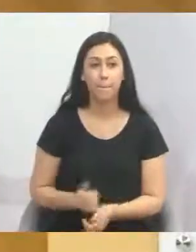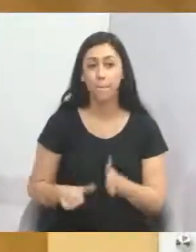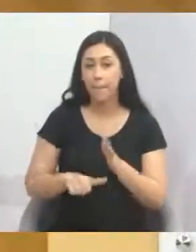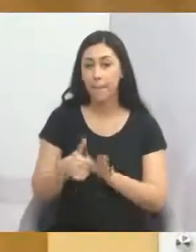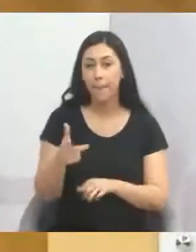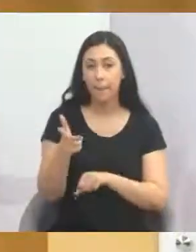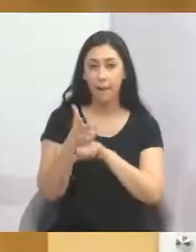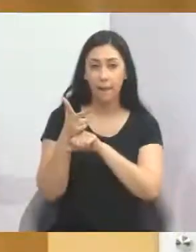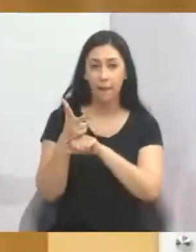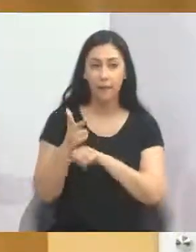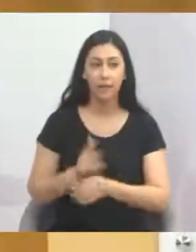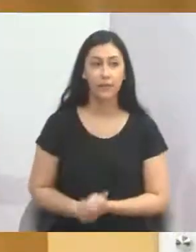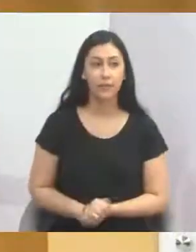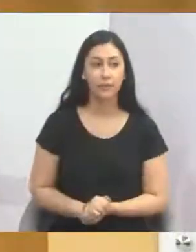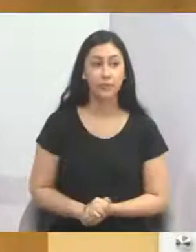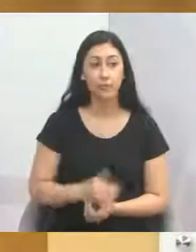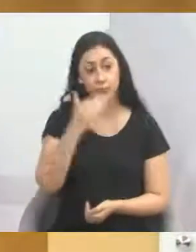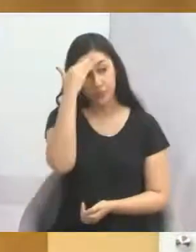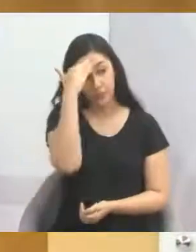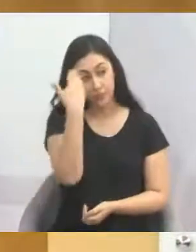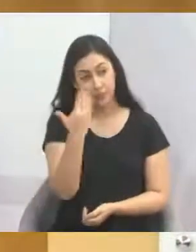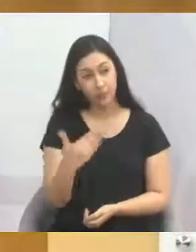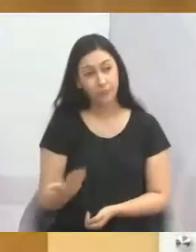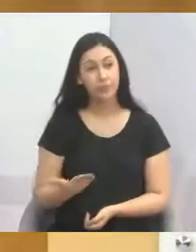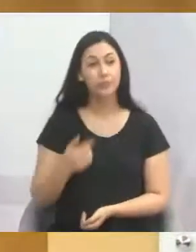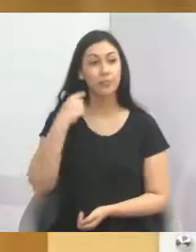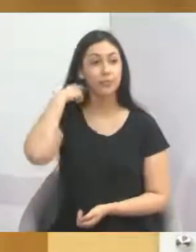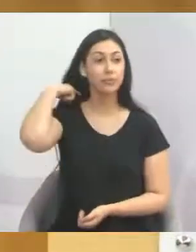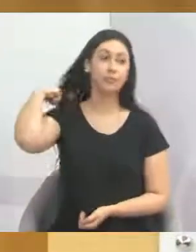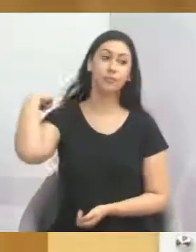vídeo, que é a homenagem aí